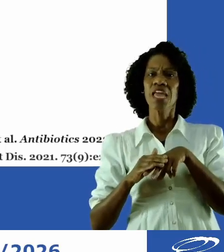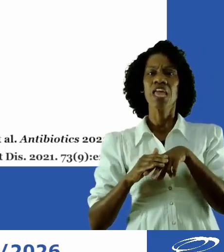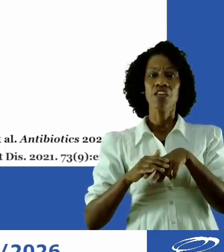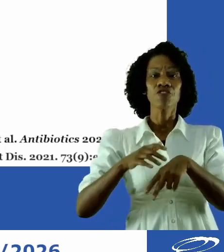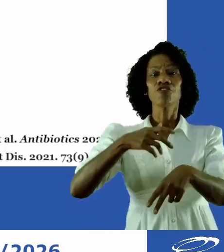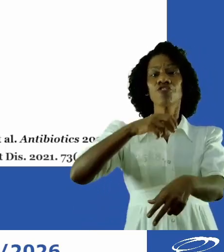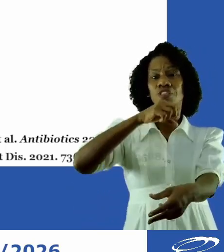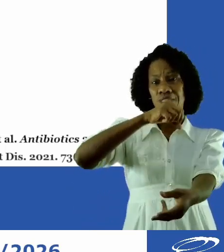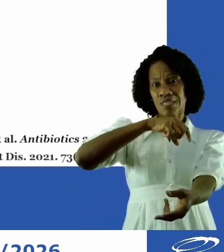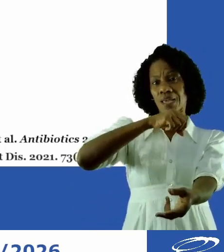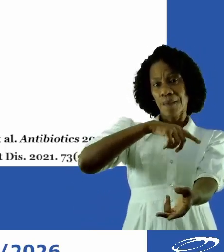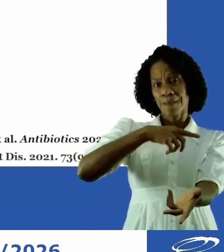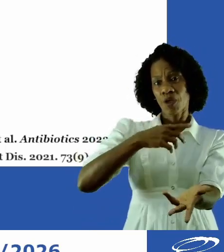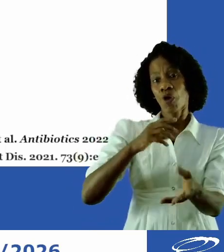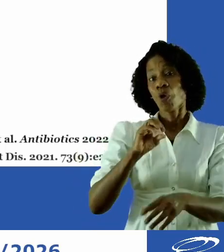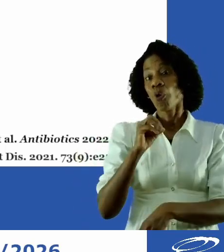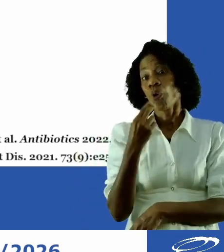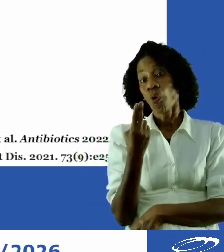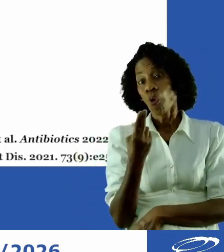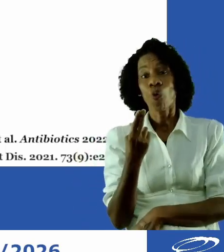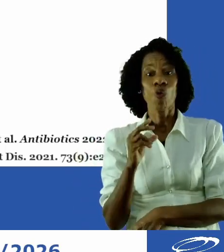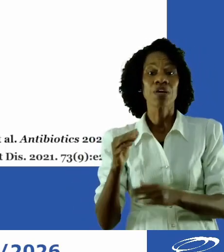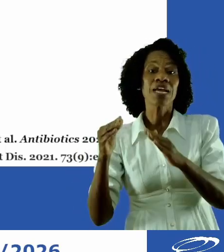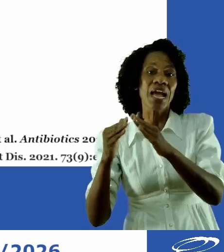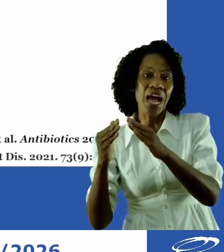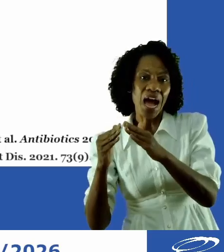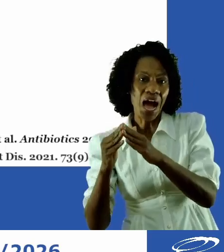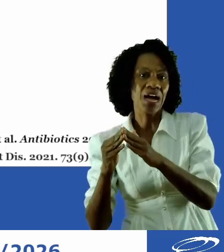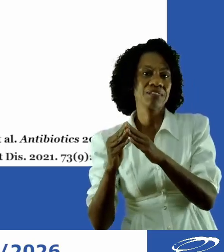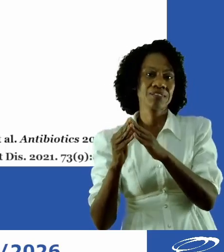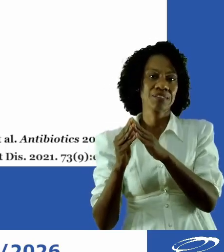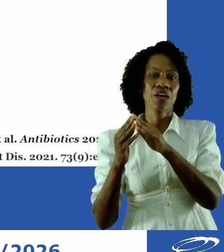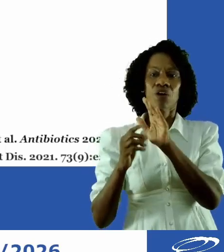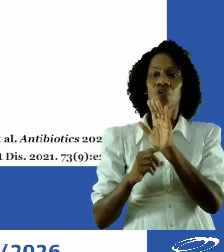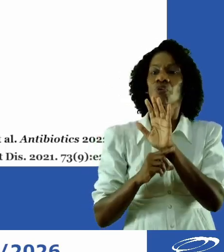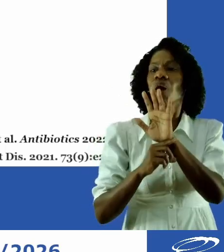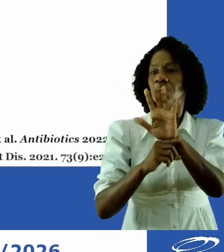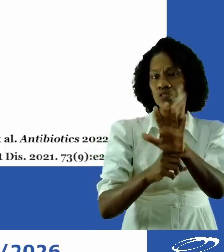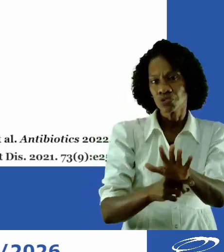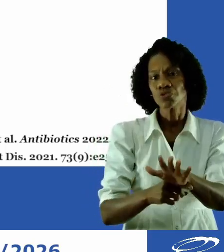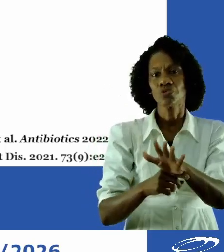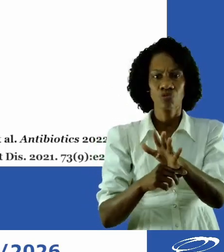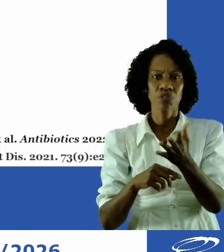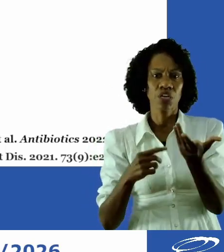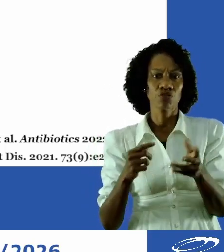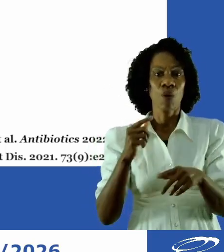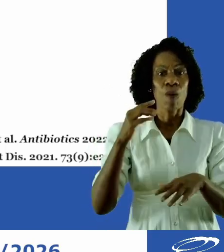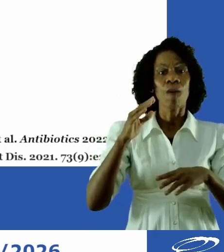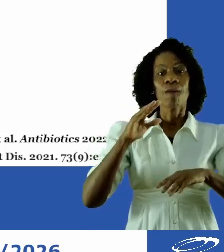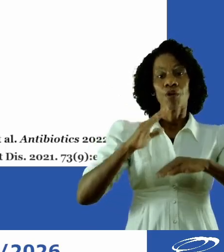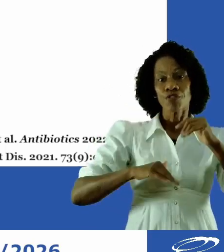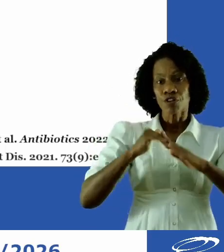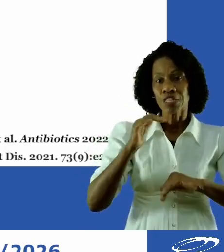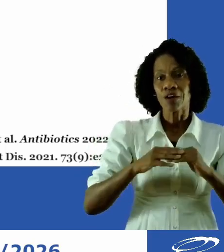terapia associada, ou em home care, ou em opátio, ou seja, o paciente ia para o hospital todo dia. Imagina a loucura que é